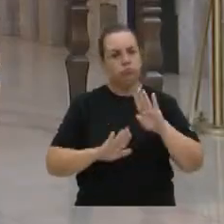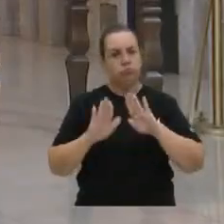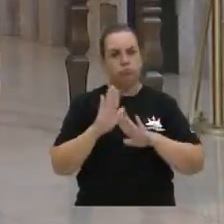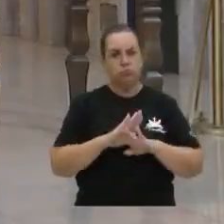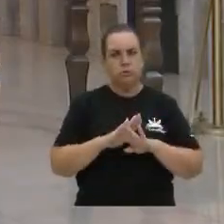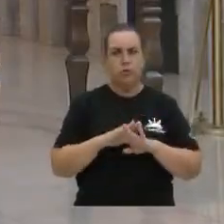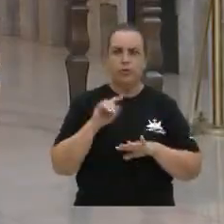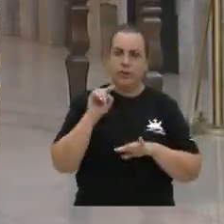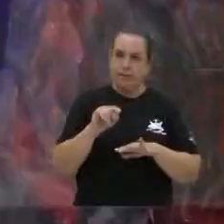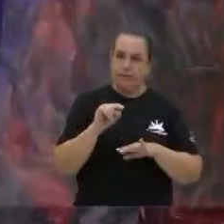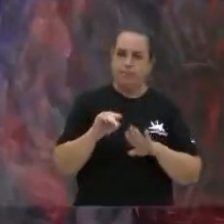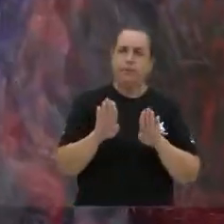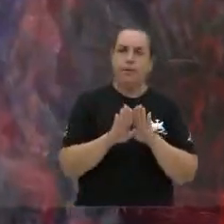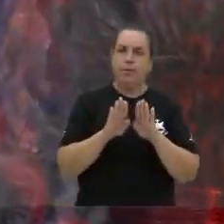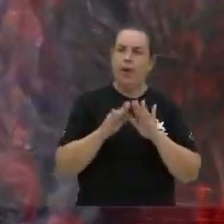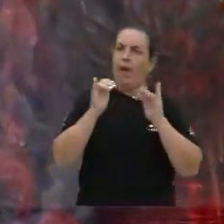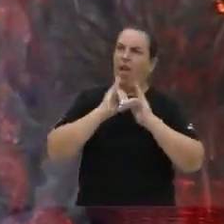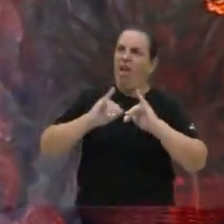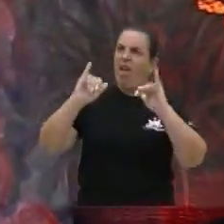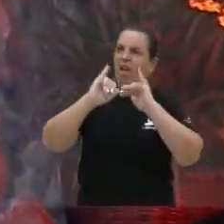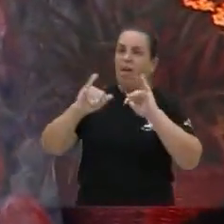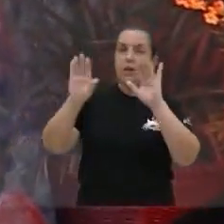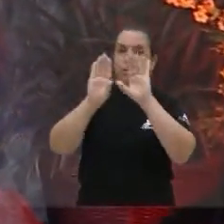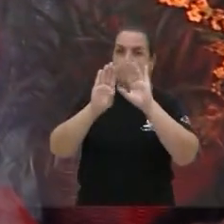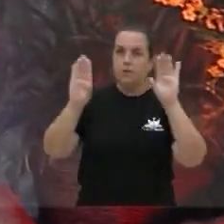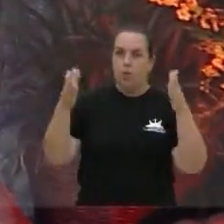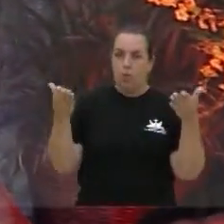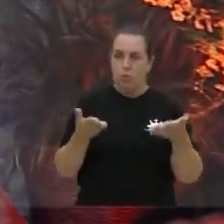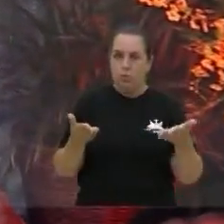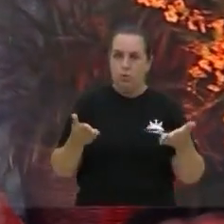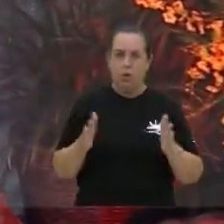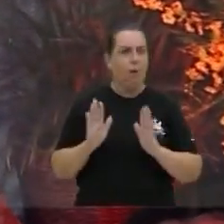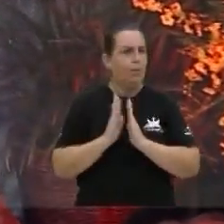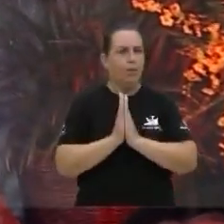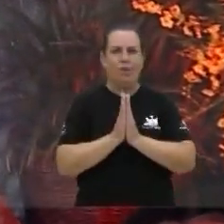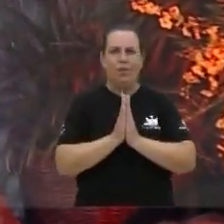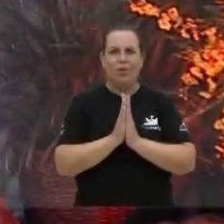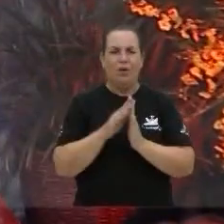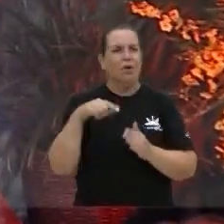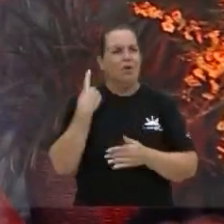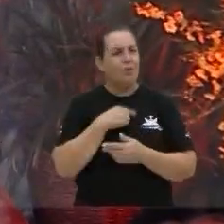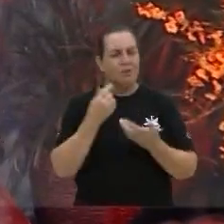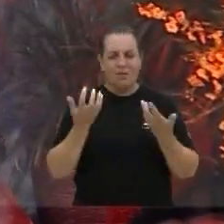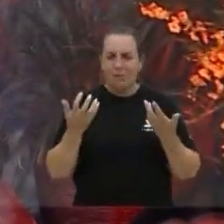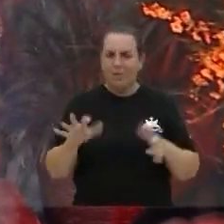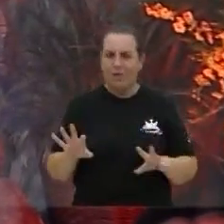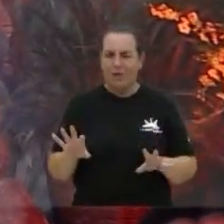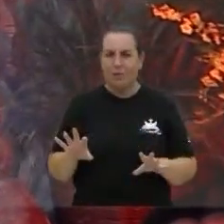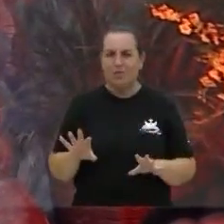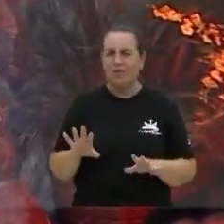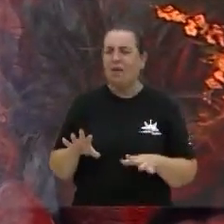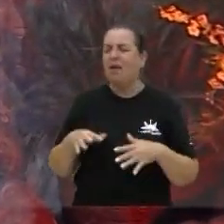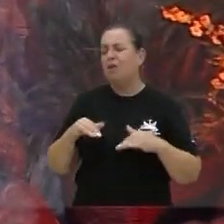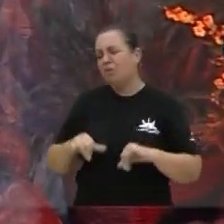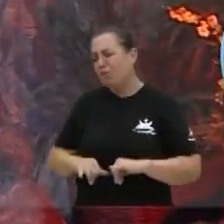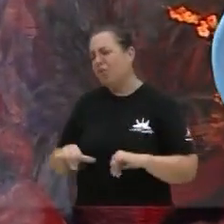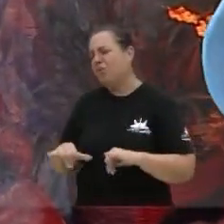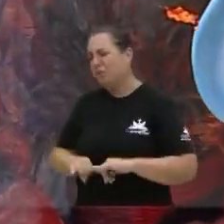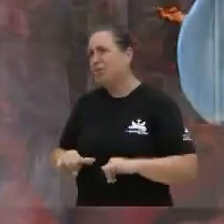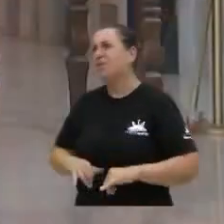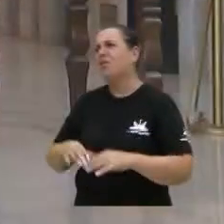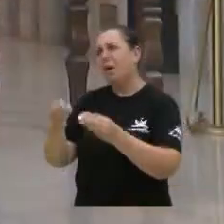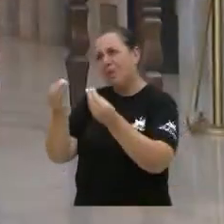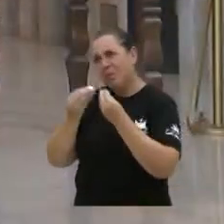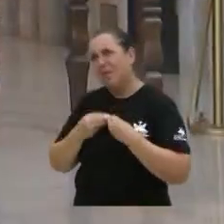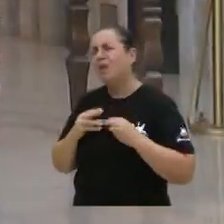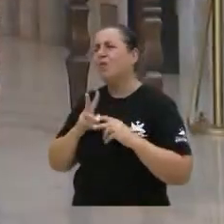grande brado aos céus hoje: não nos deixe perecer, dai-nos, Senhor, força,